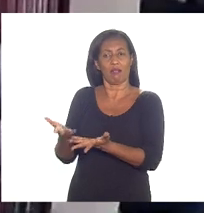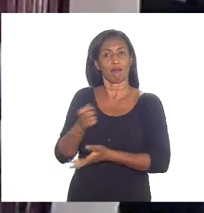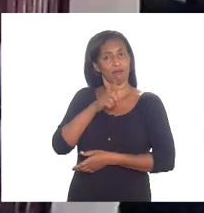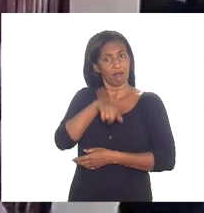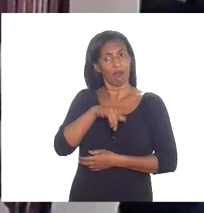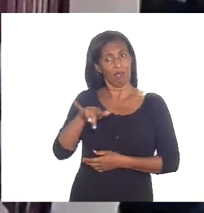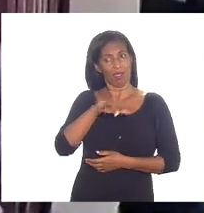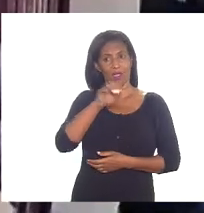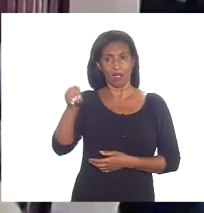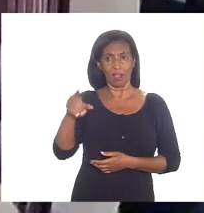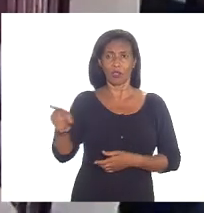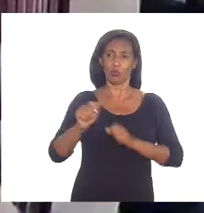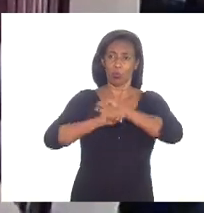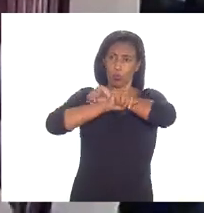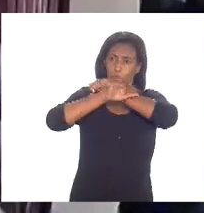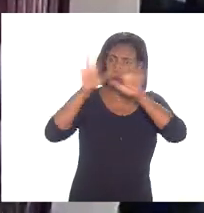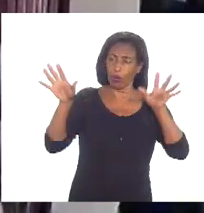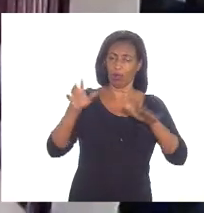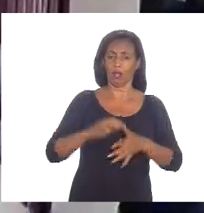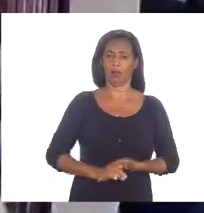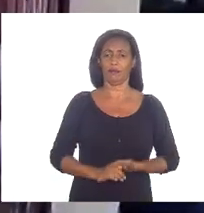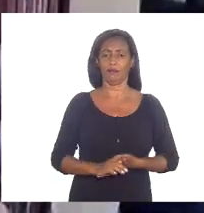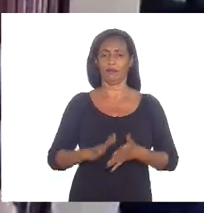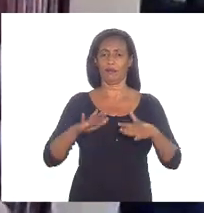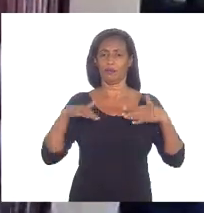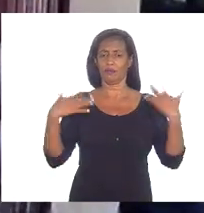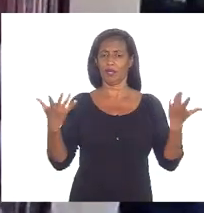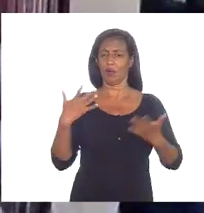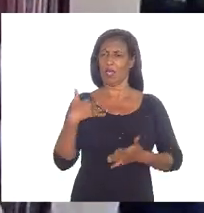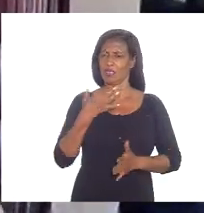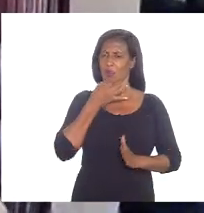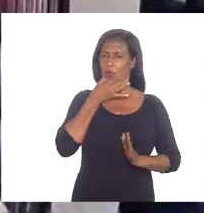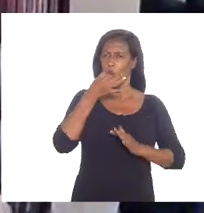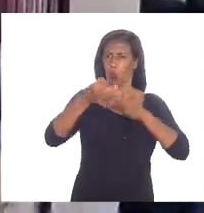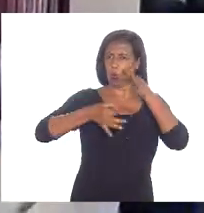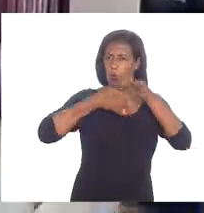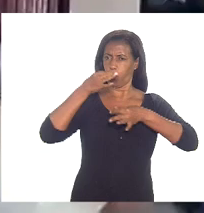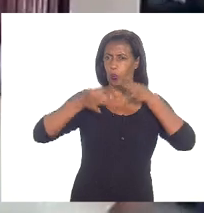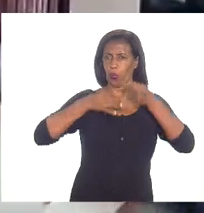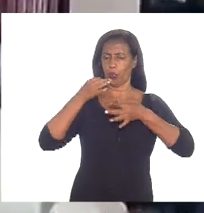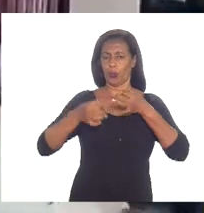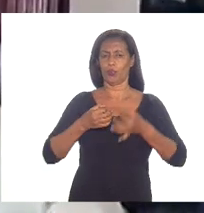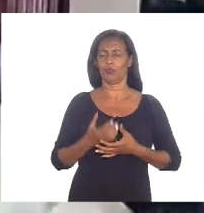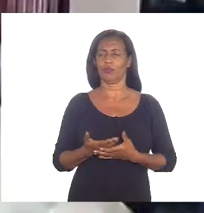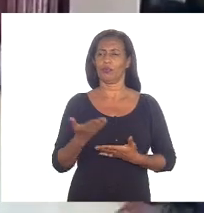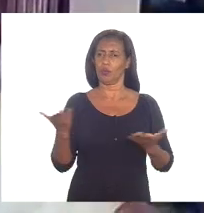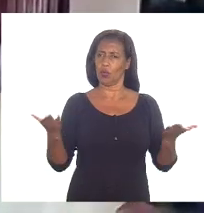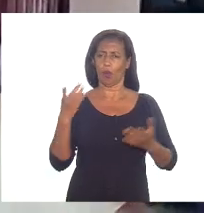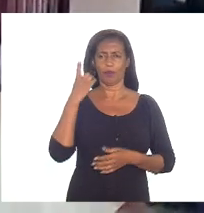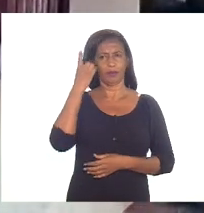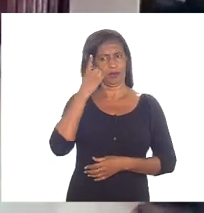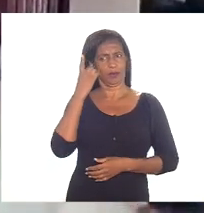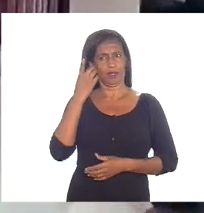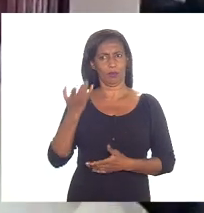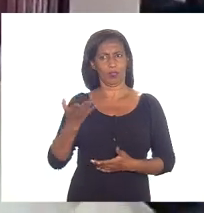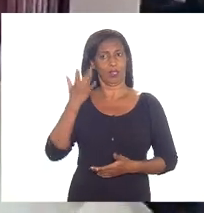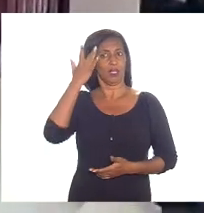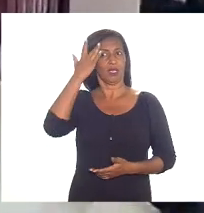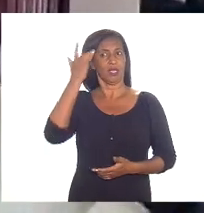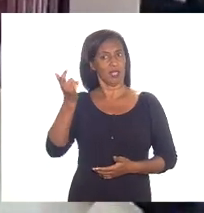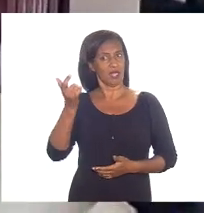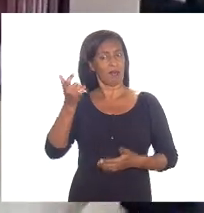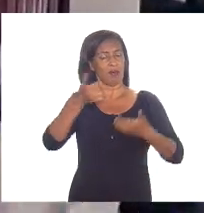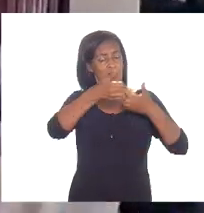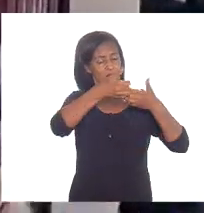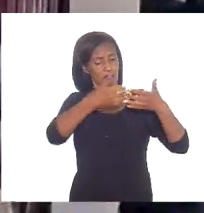que deixar muito claro. Então, são essas minhas considerações, nobre deputada, e amanhã a gente